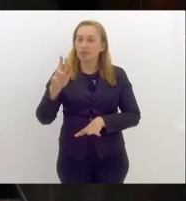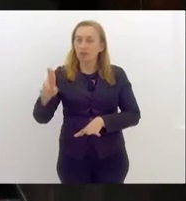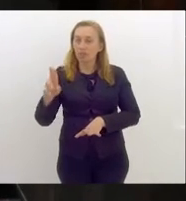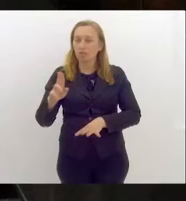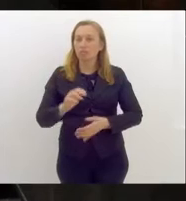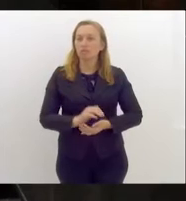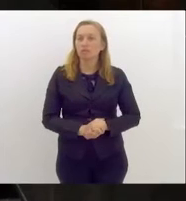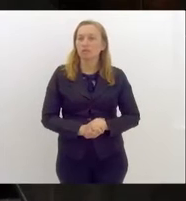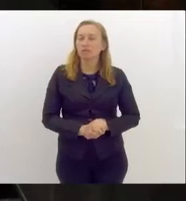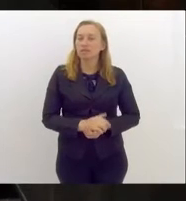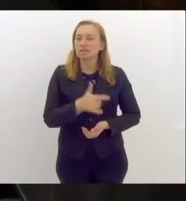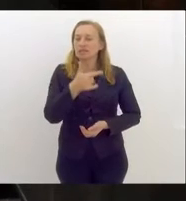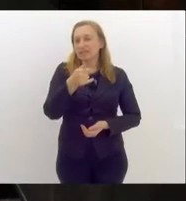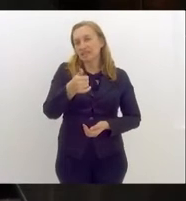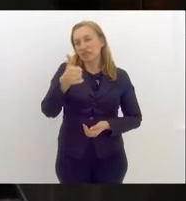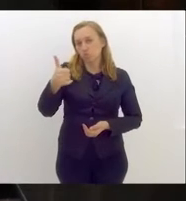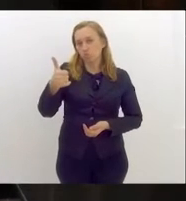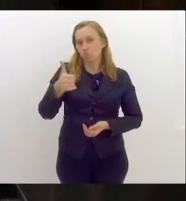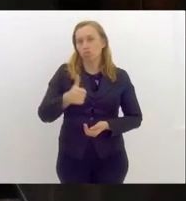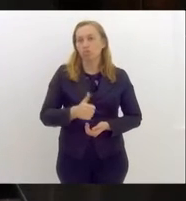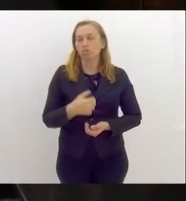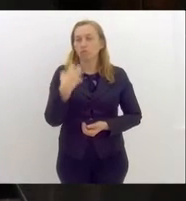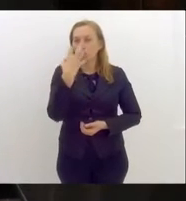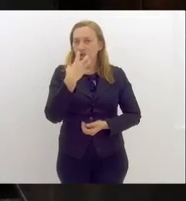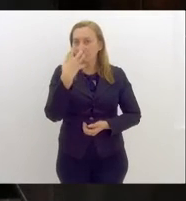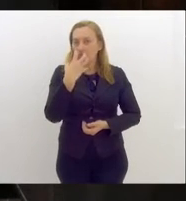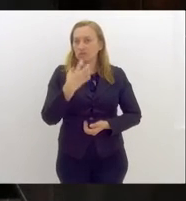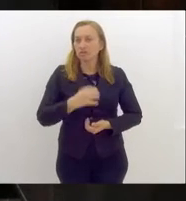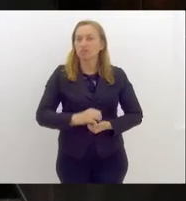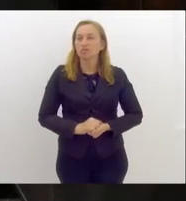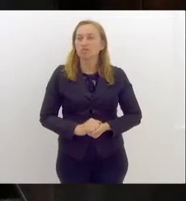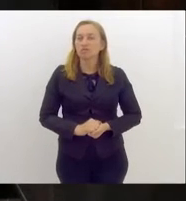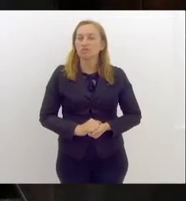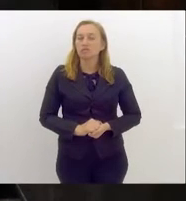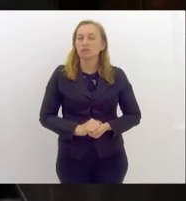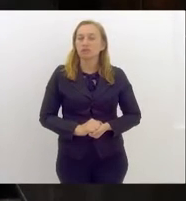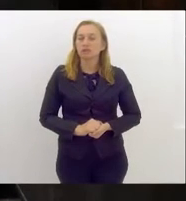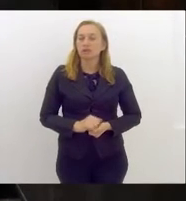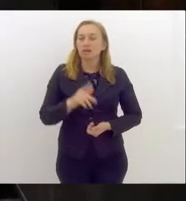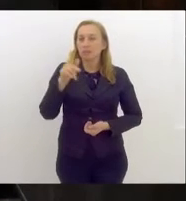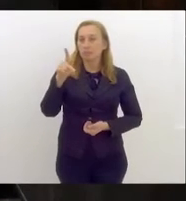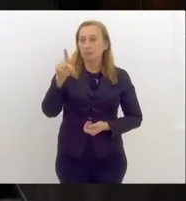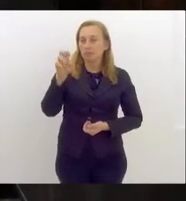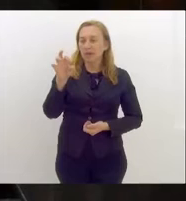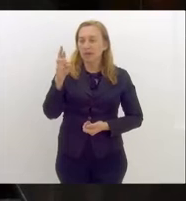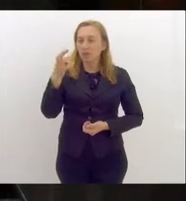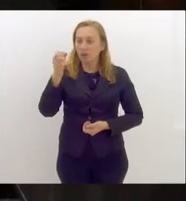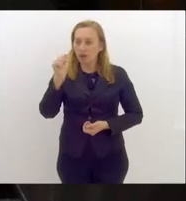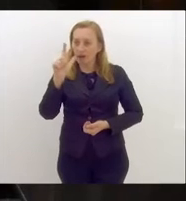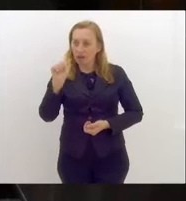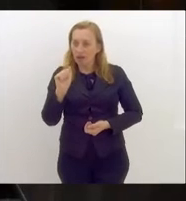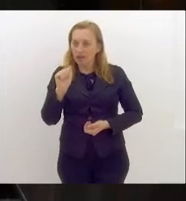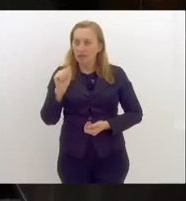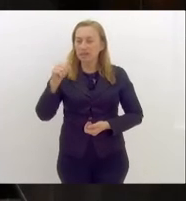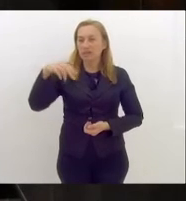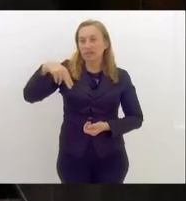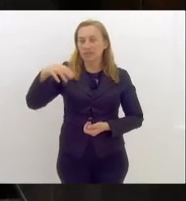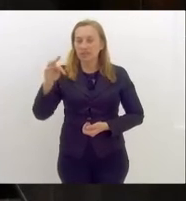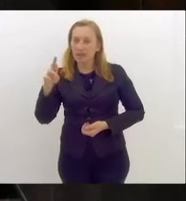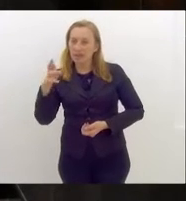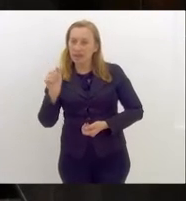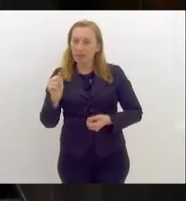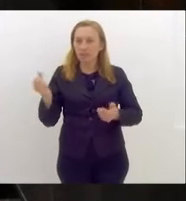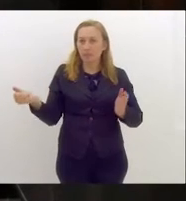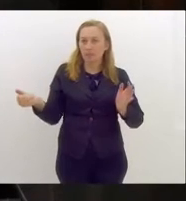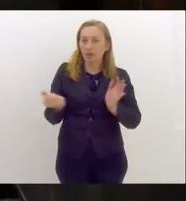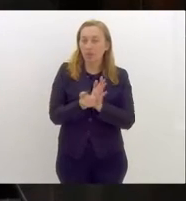em 71 cantando Pérola Negra Nos marcou a